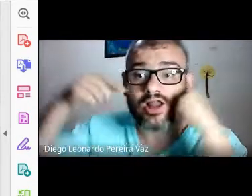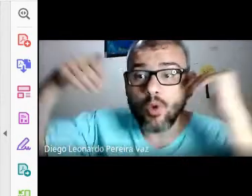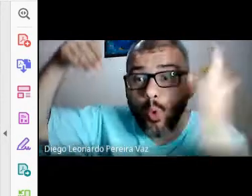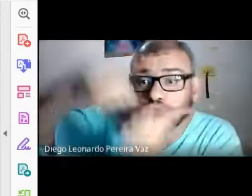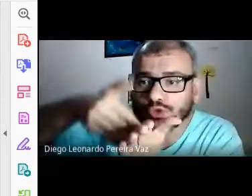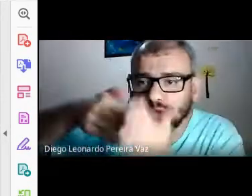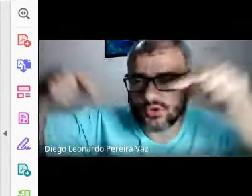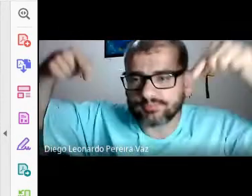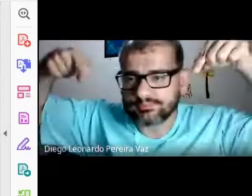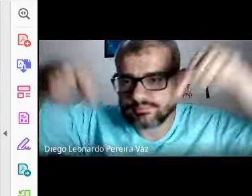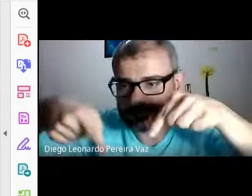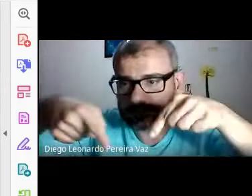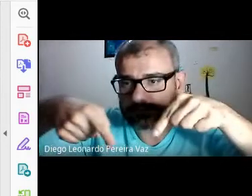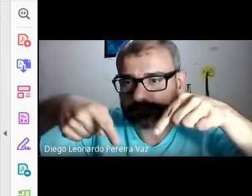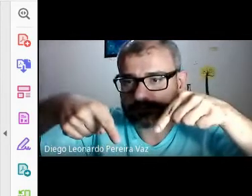Ah, última.